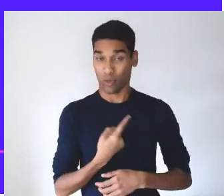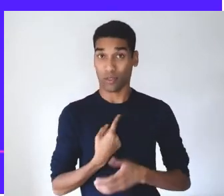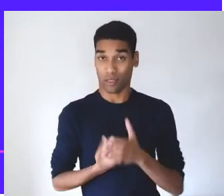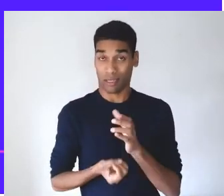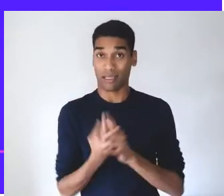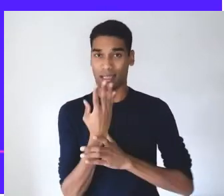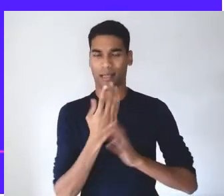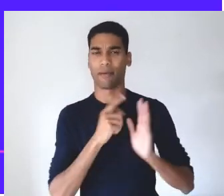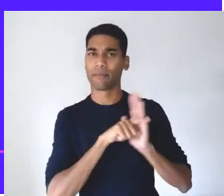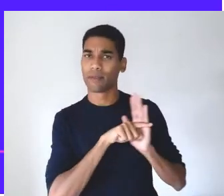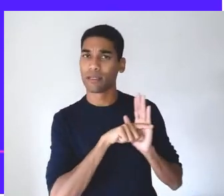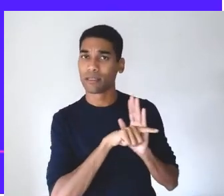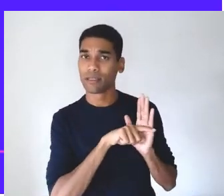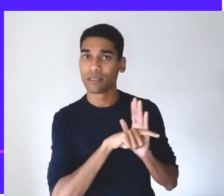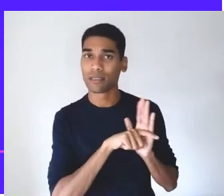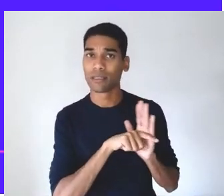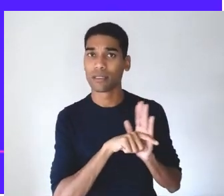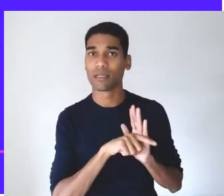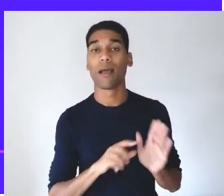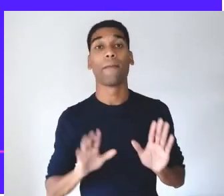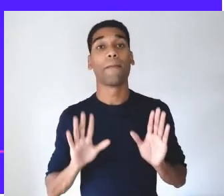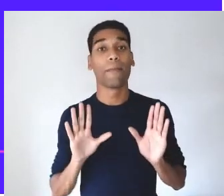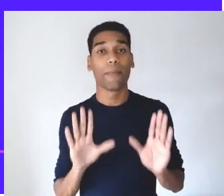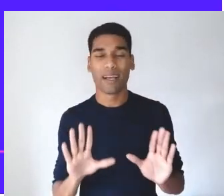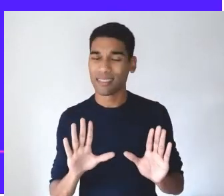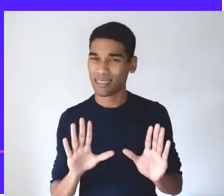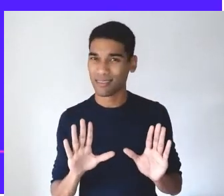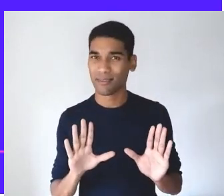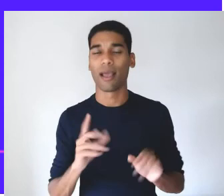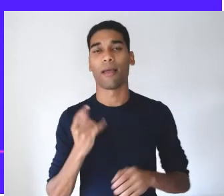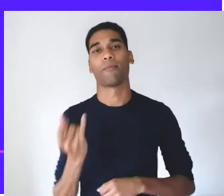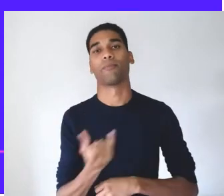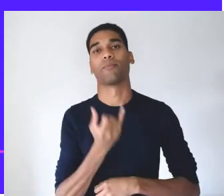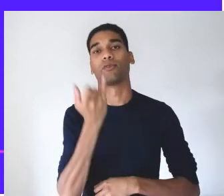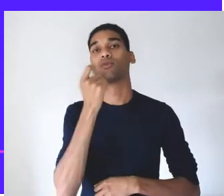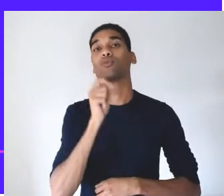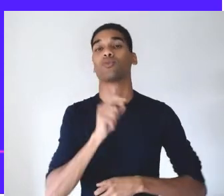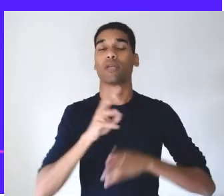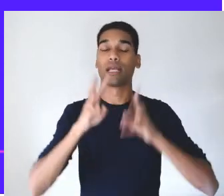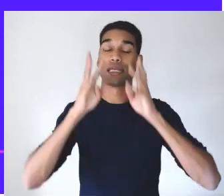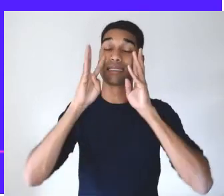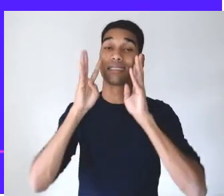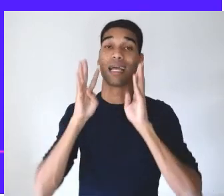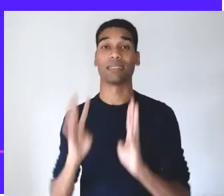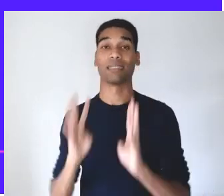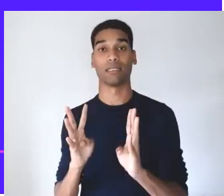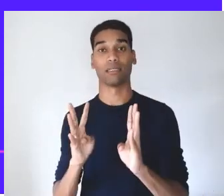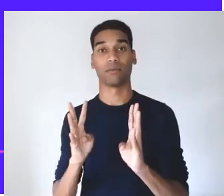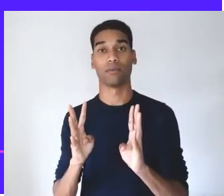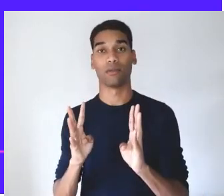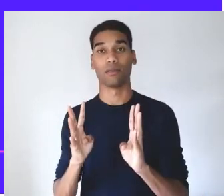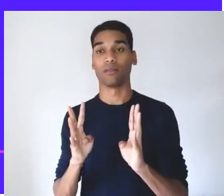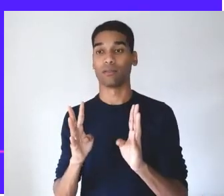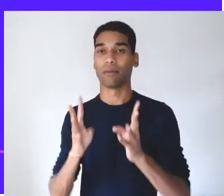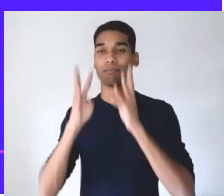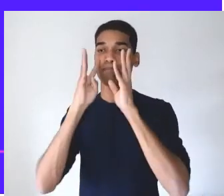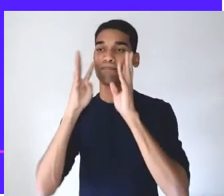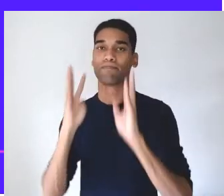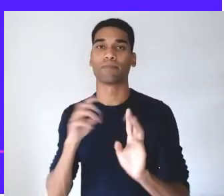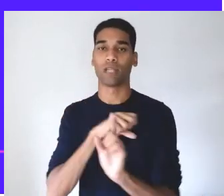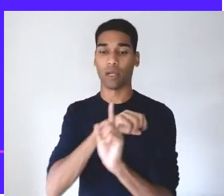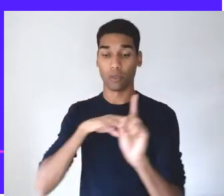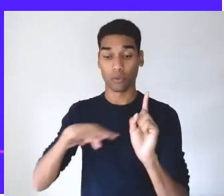nada disso é mais importante do que ouvir, né, escutar de verdade, se abrir à escuta da sociedade. A